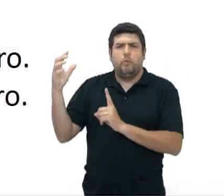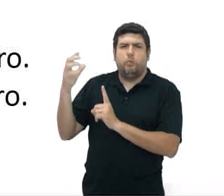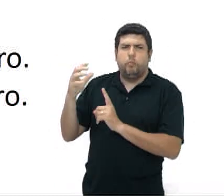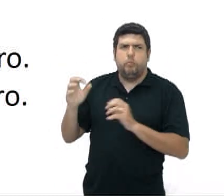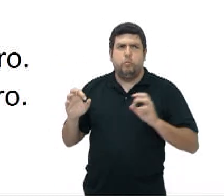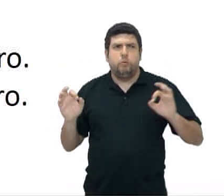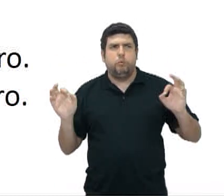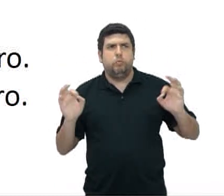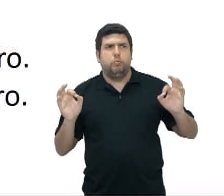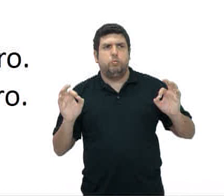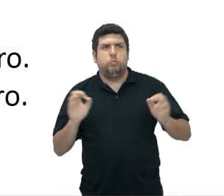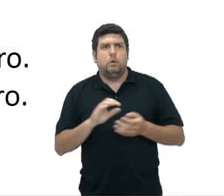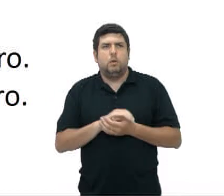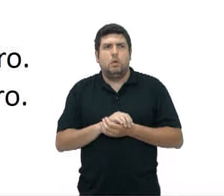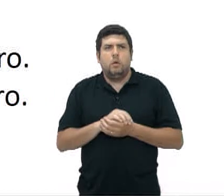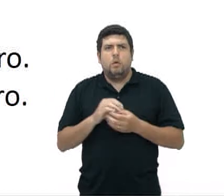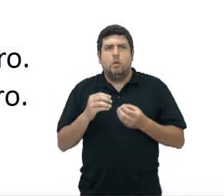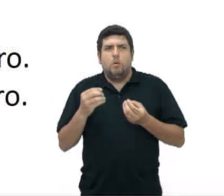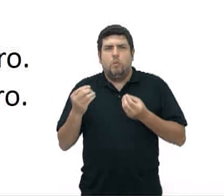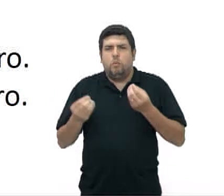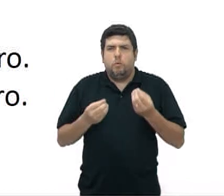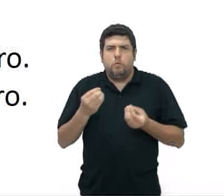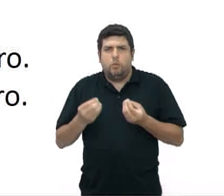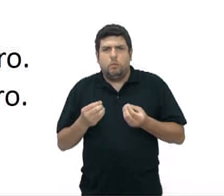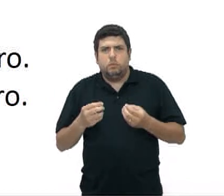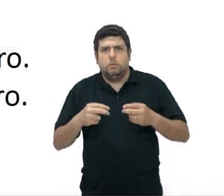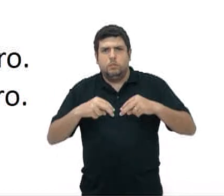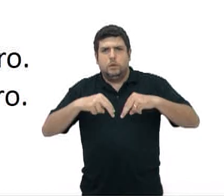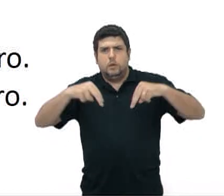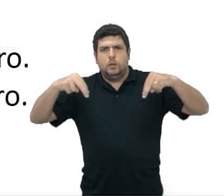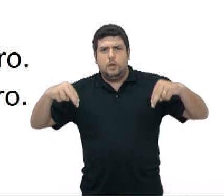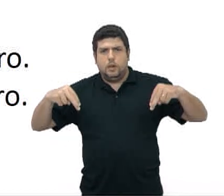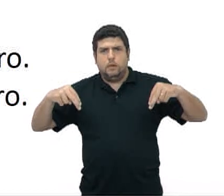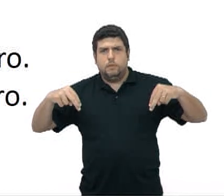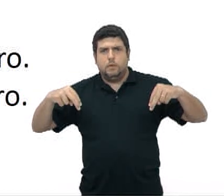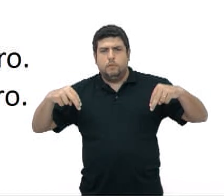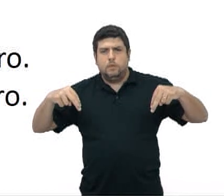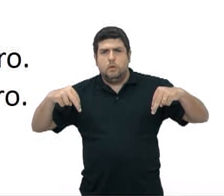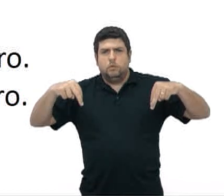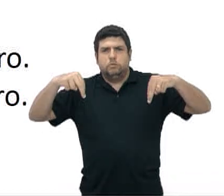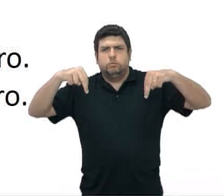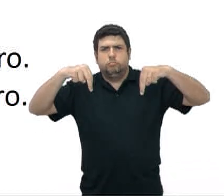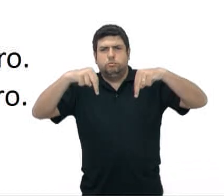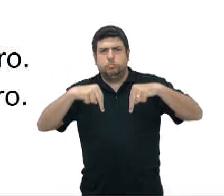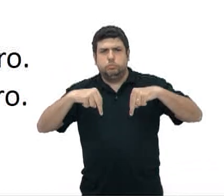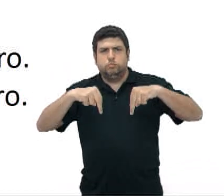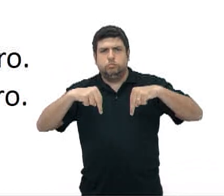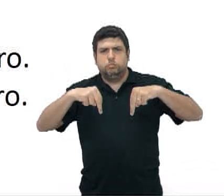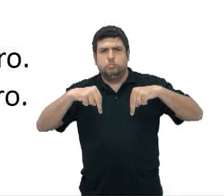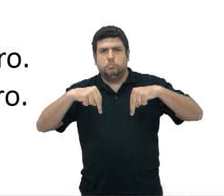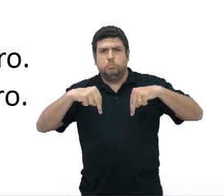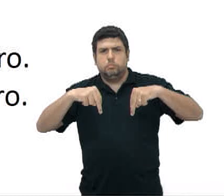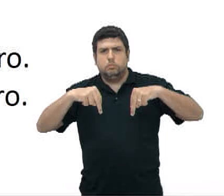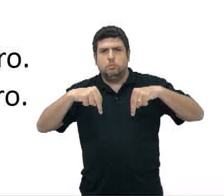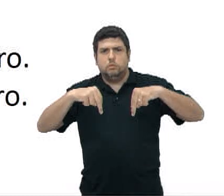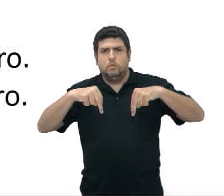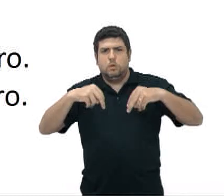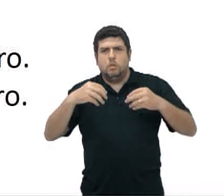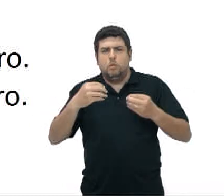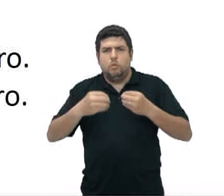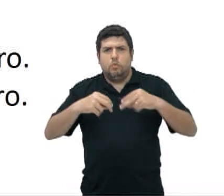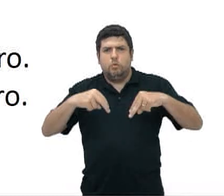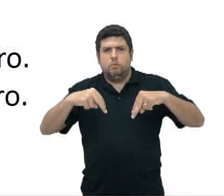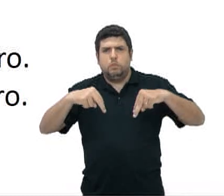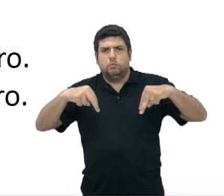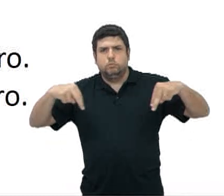lugar, parados e mais distantes um do outro, parados e mais pertos um do outro, em movimento